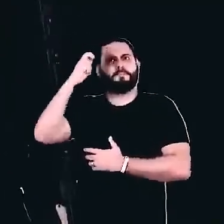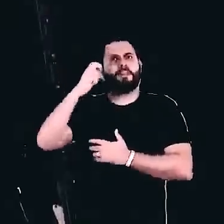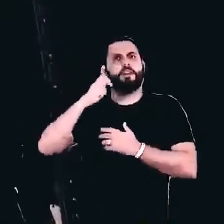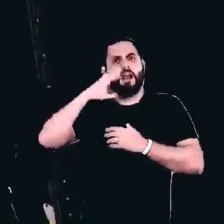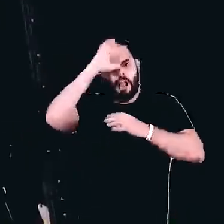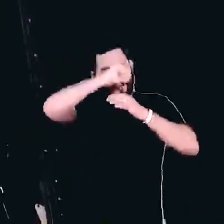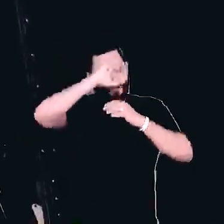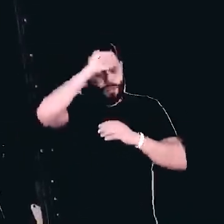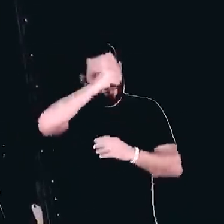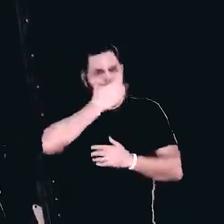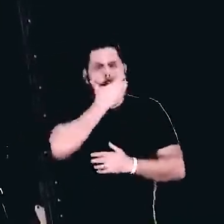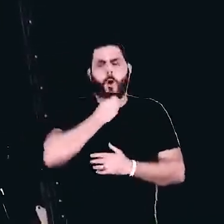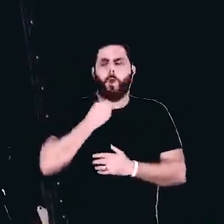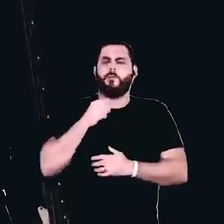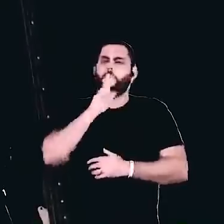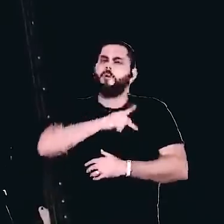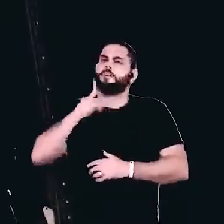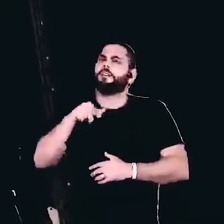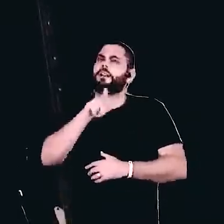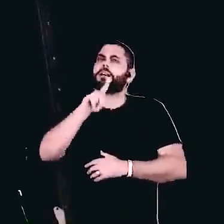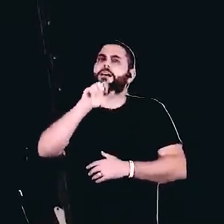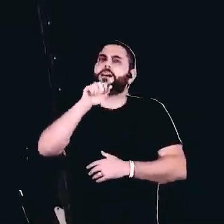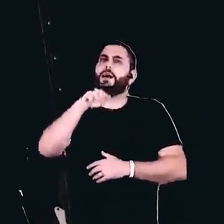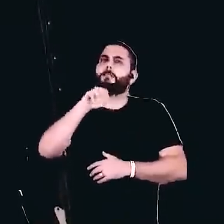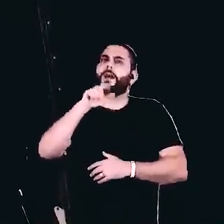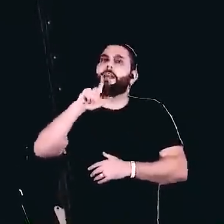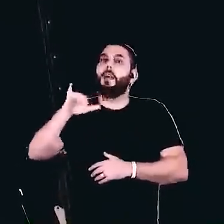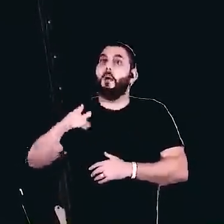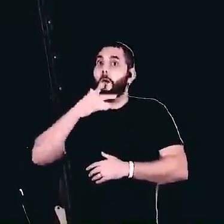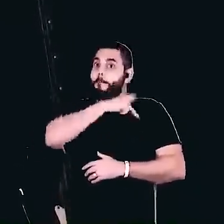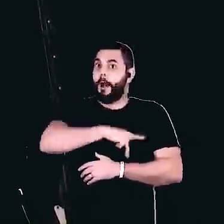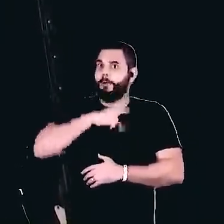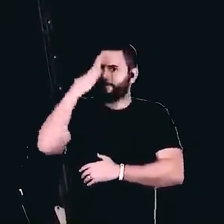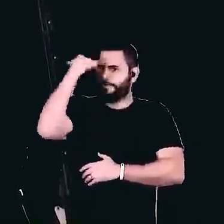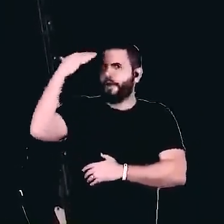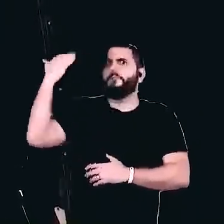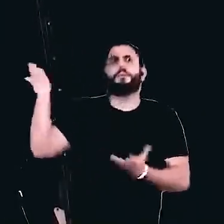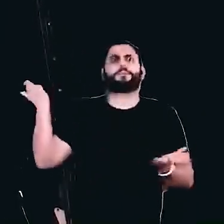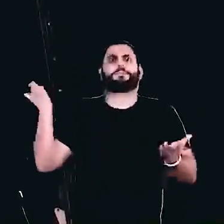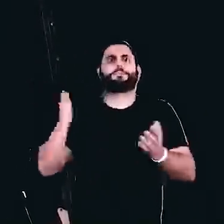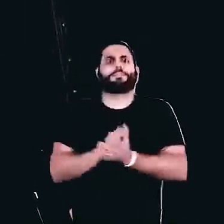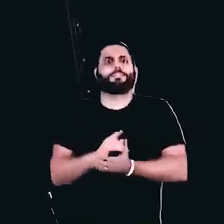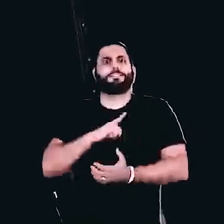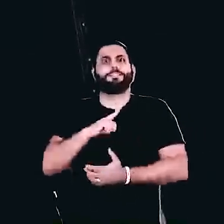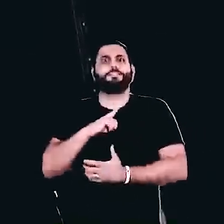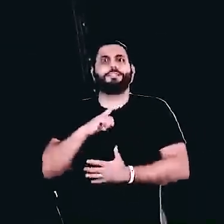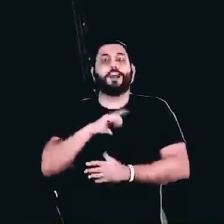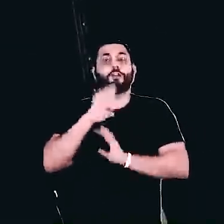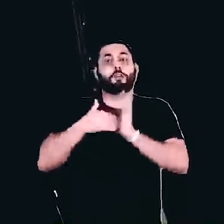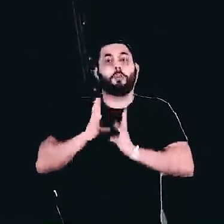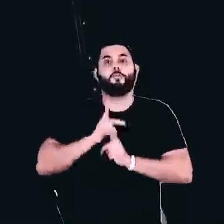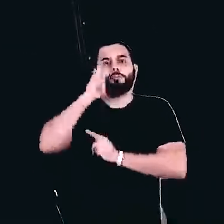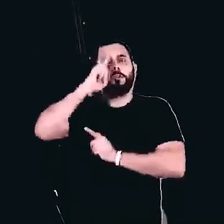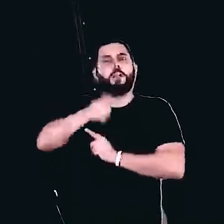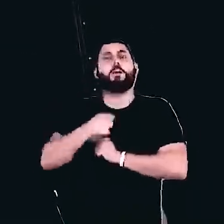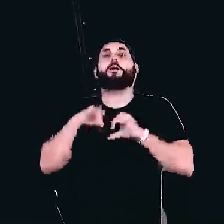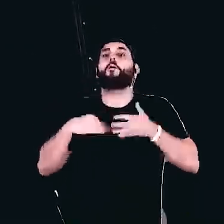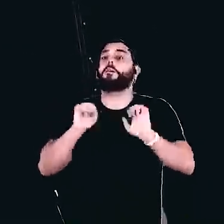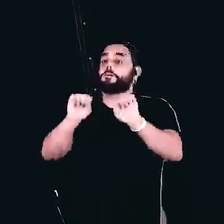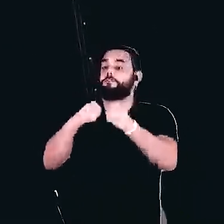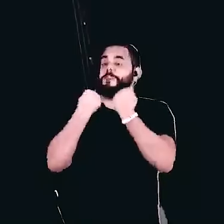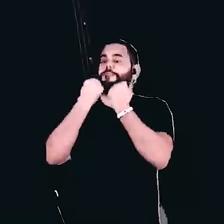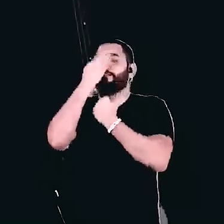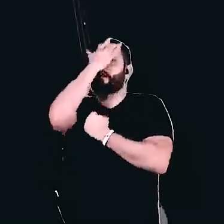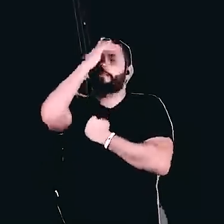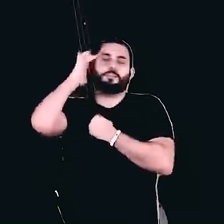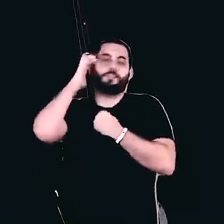Gamaliel. Todo mundo queria ouvir o apóstolo Paulo. Paulo era o master heavy da época. Paulo tinha autoridade. Mas quando ele vai defender alguém que